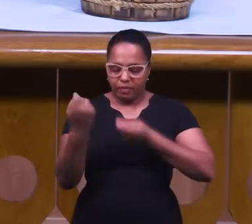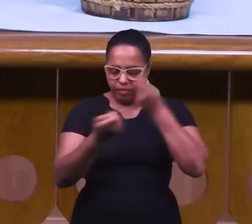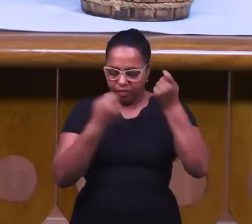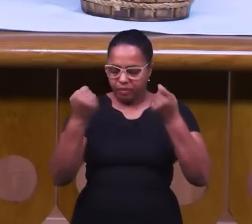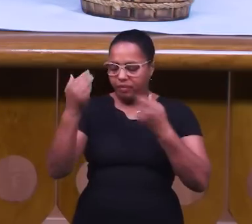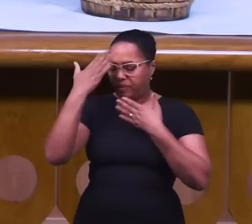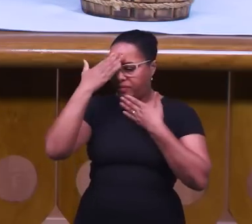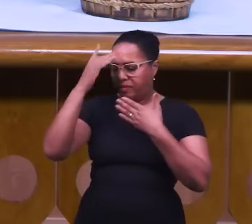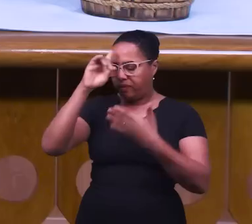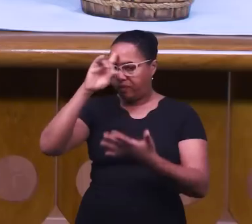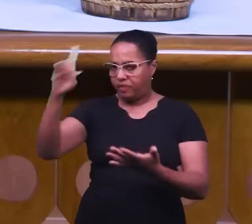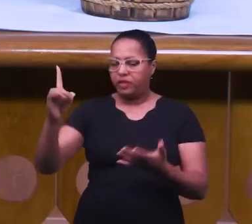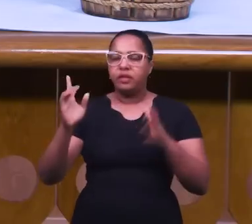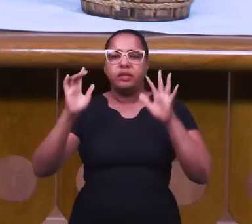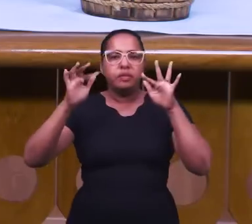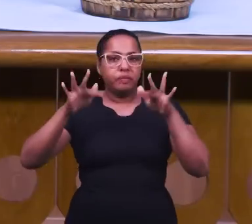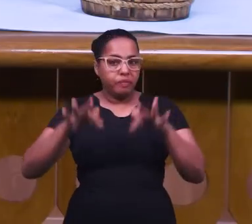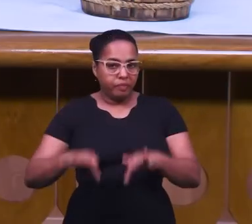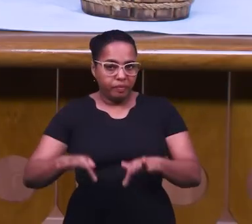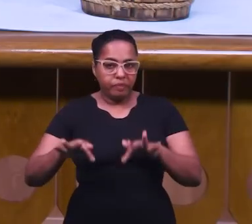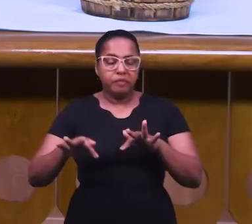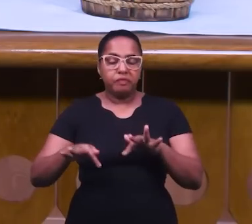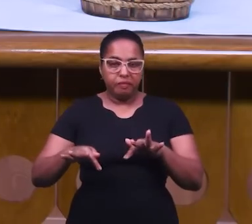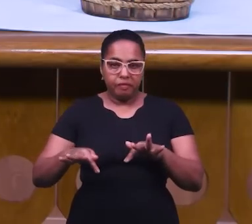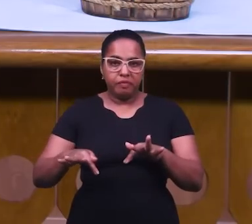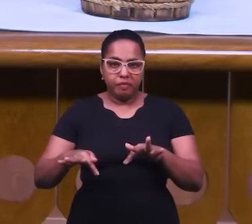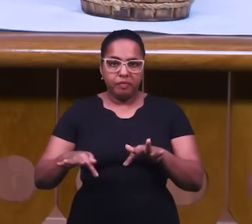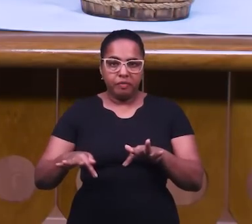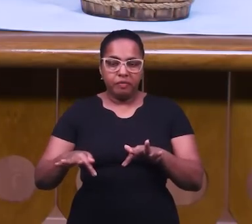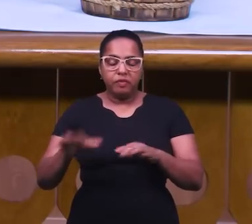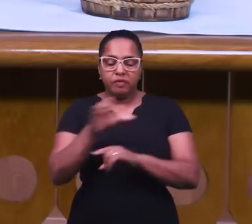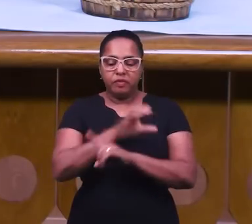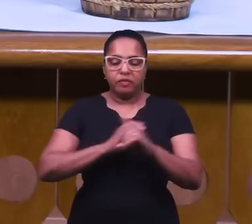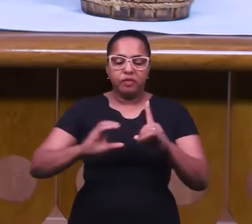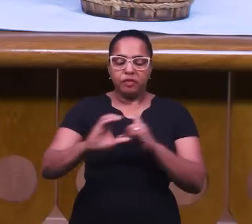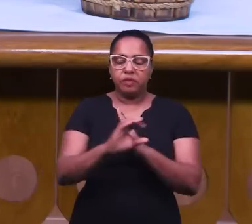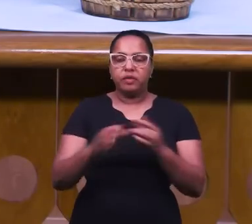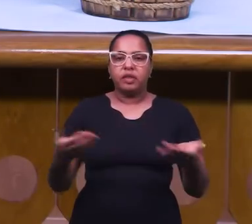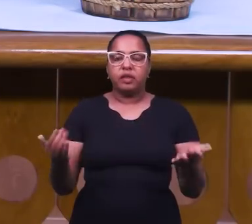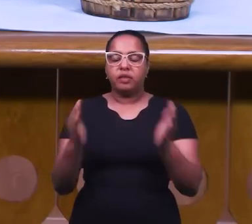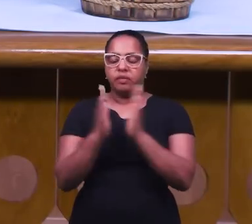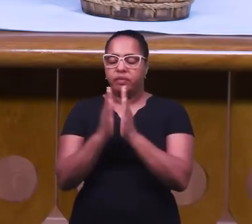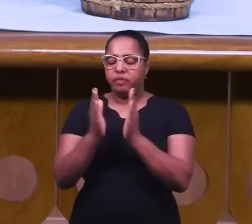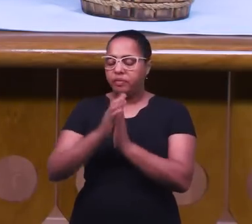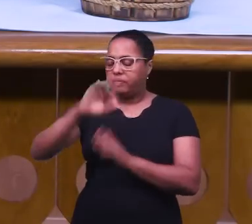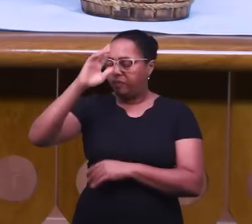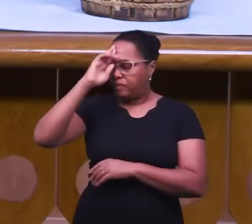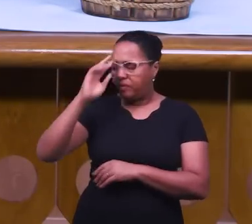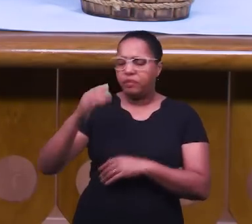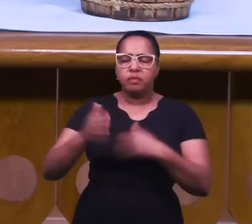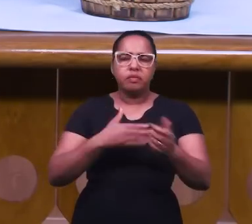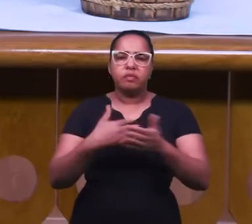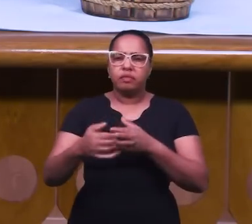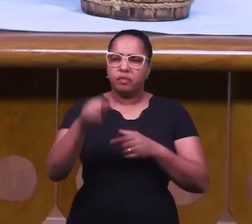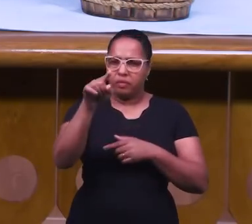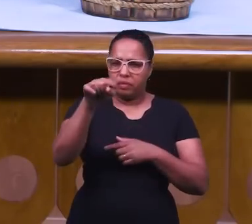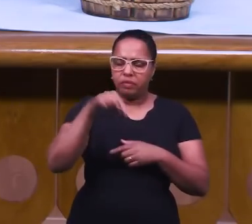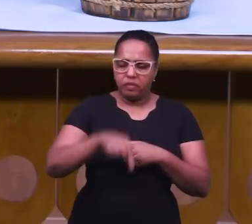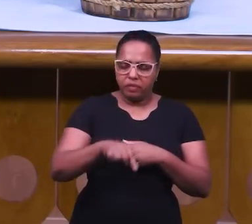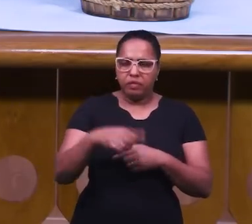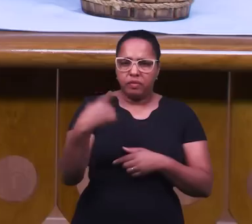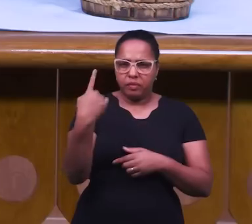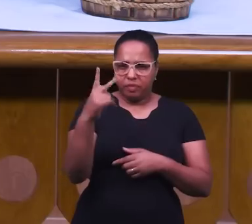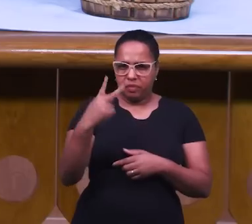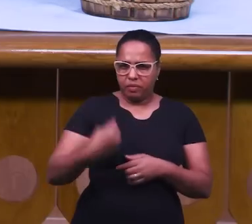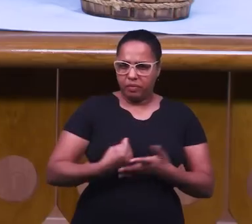Aleluias, graças a Deus. Nós estamos chegando, portanto, ao final deste nosso culto. Nós vamos orar ao Senhor. Onde você estiver,